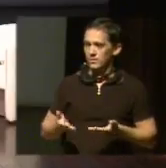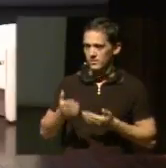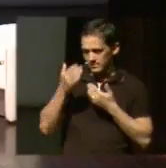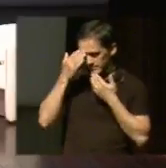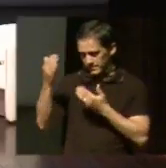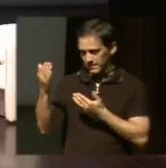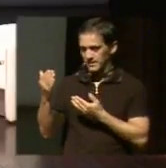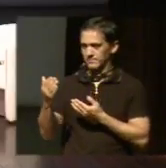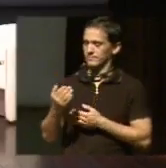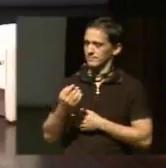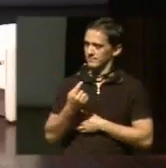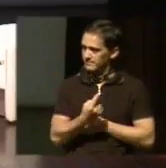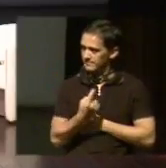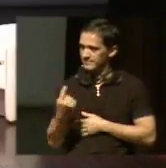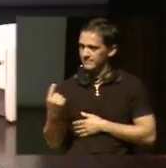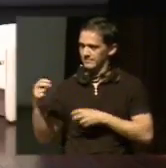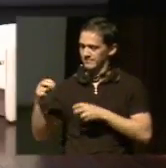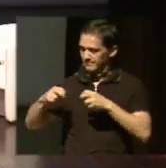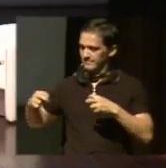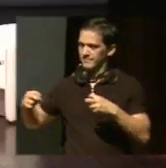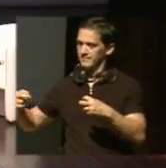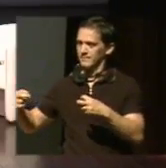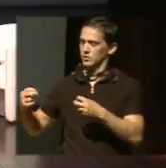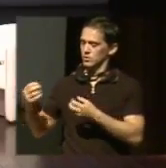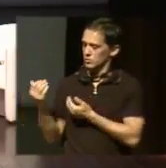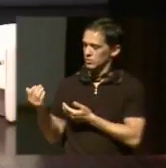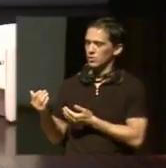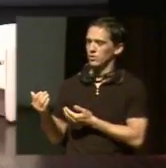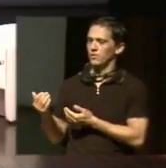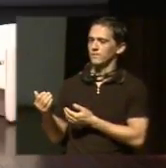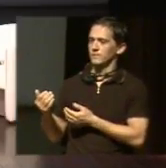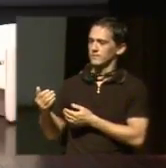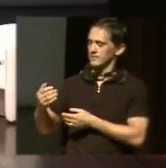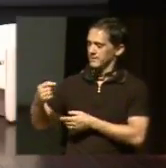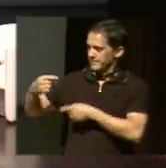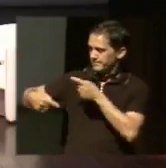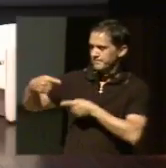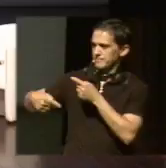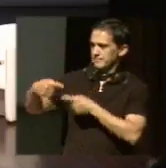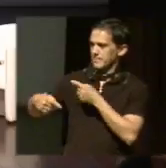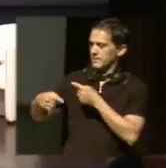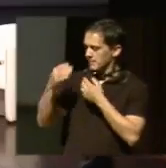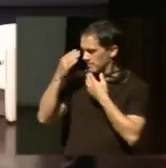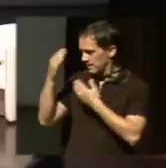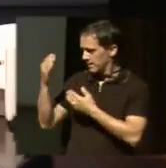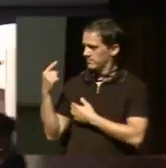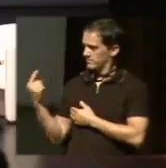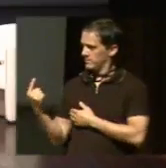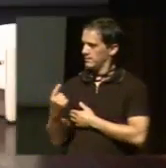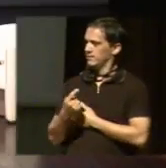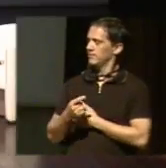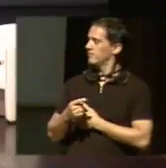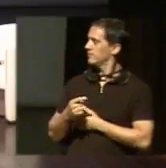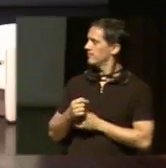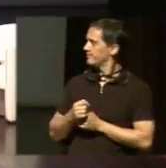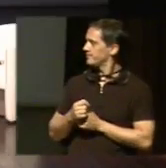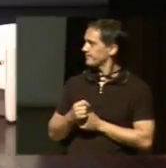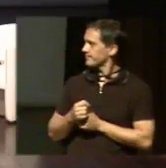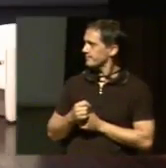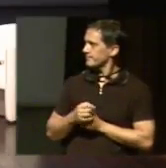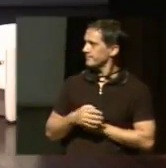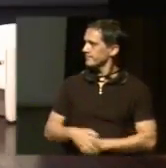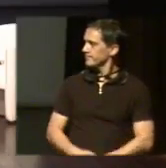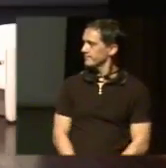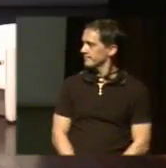Eduardo Danilo Schmitz e dos nossos jovens que participaram especialmente neste painel, o Eric, o Pedro, o Eduardo, a Amanda e o